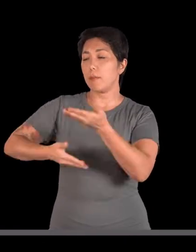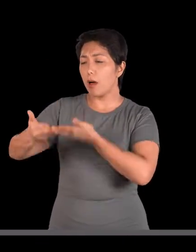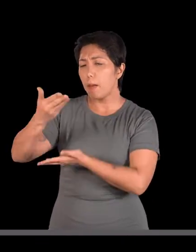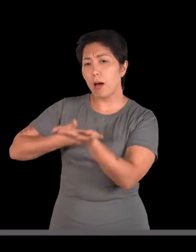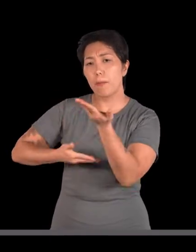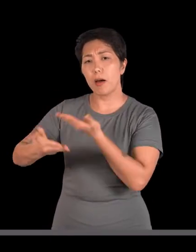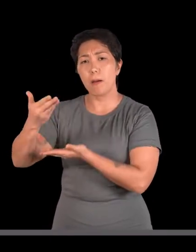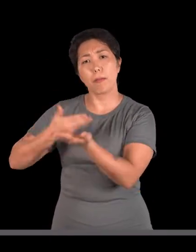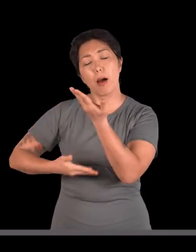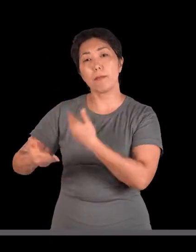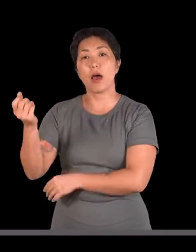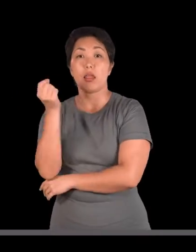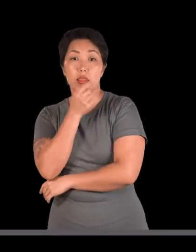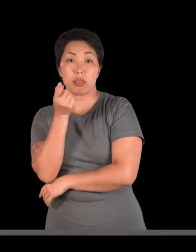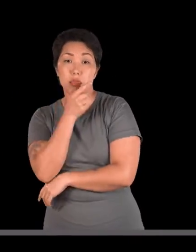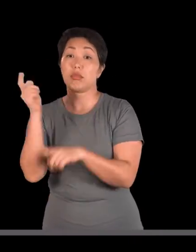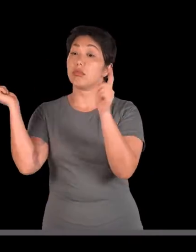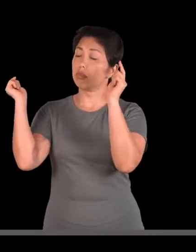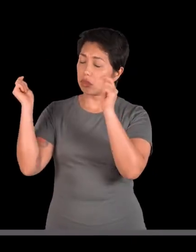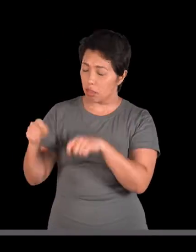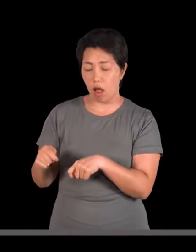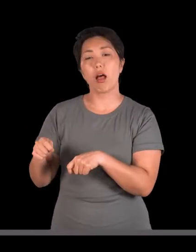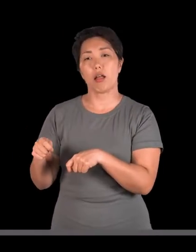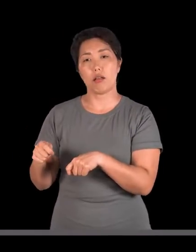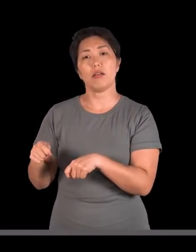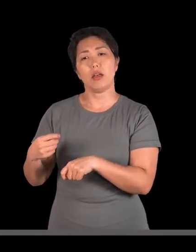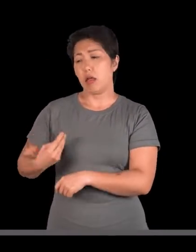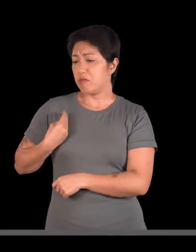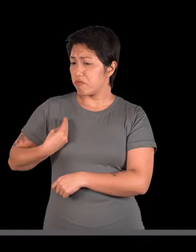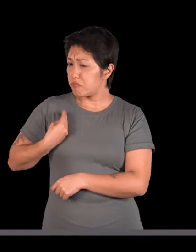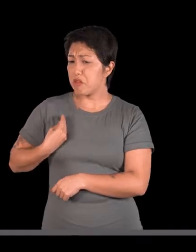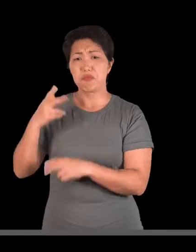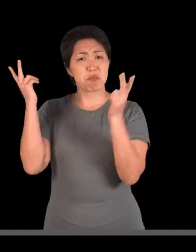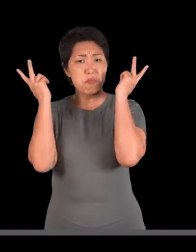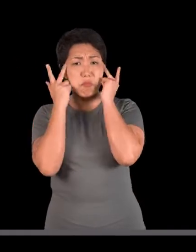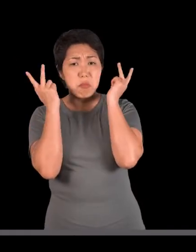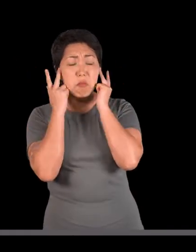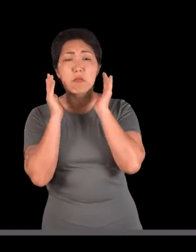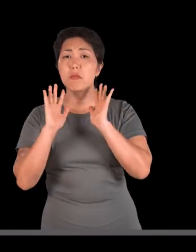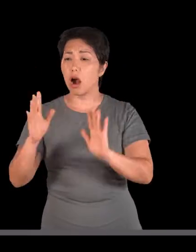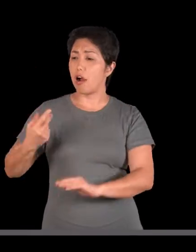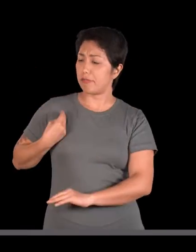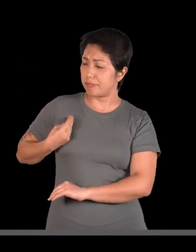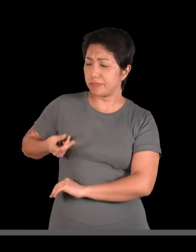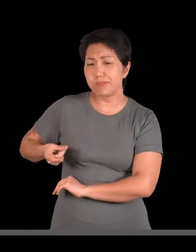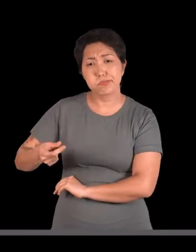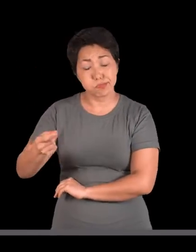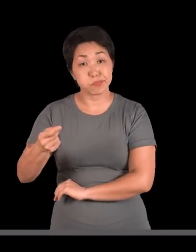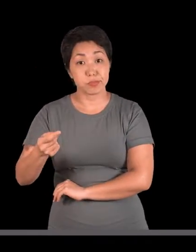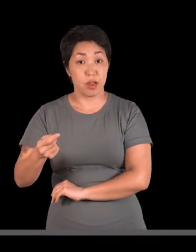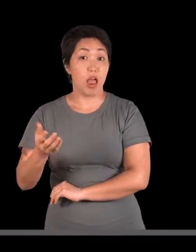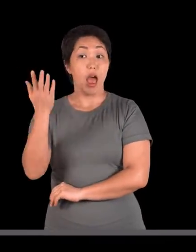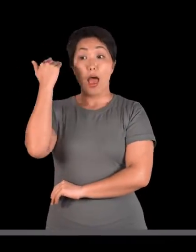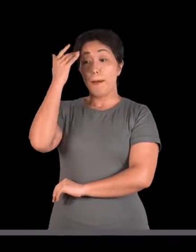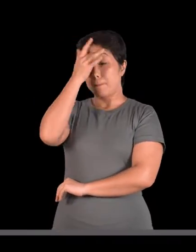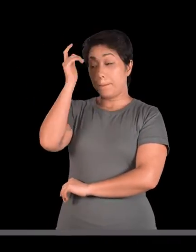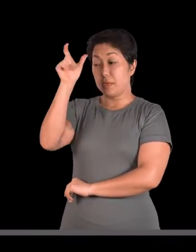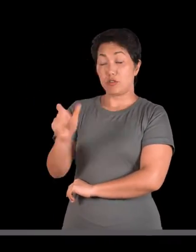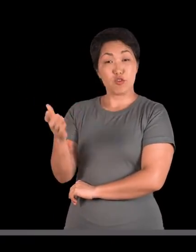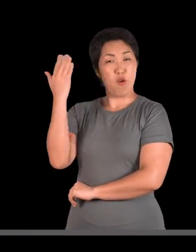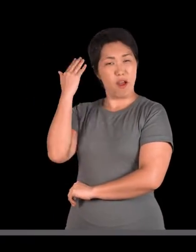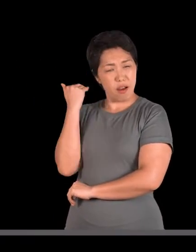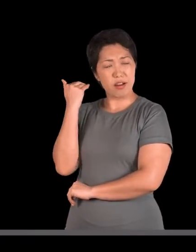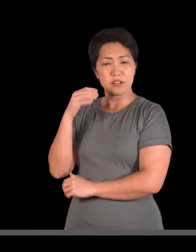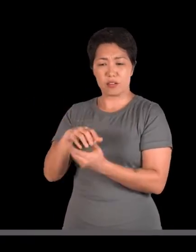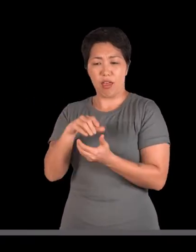a tratar com uma série de coquetéis. Então, é algo tratável, há uma convivência ali, há uma longa vida. Os antigos, nossos avós,